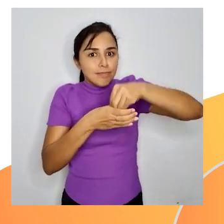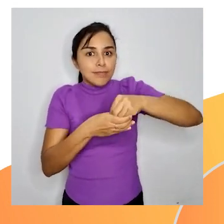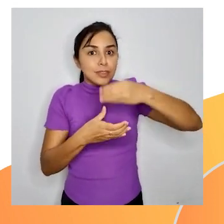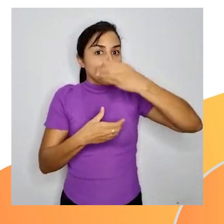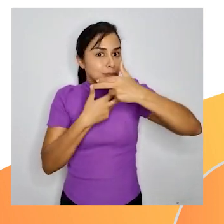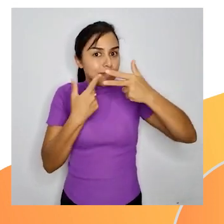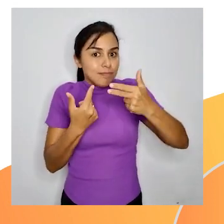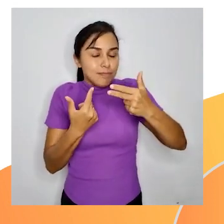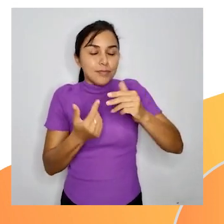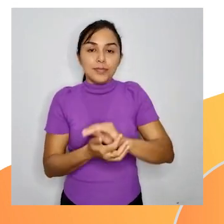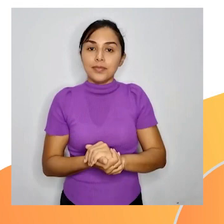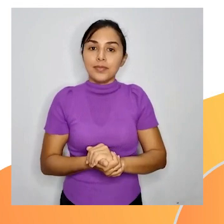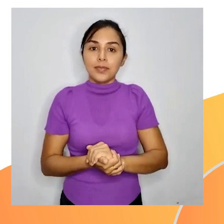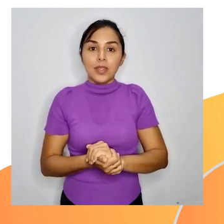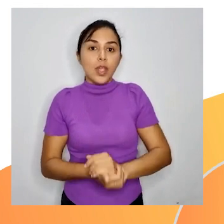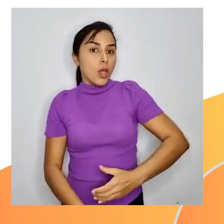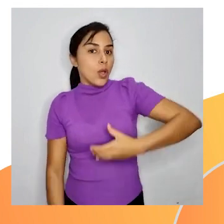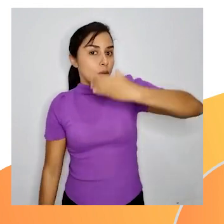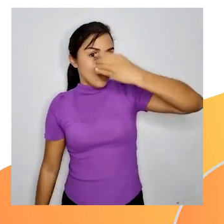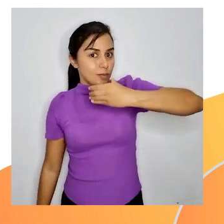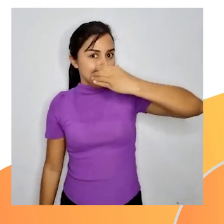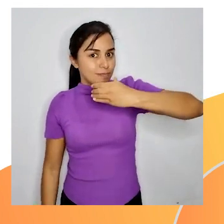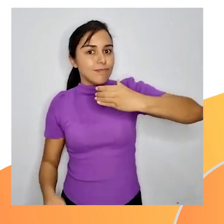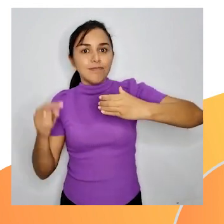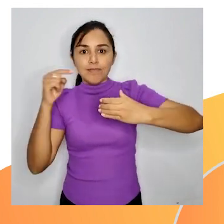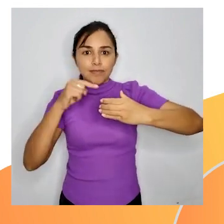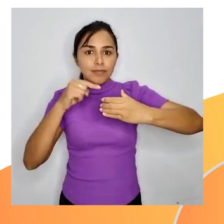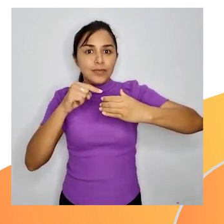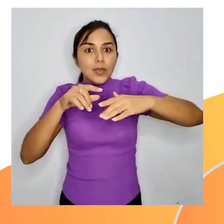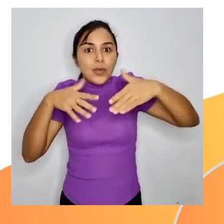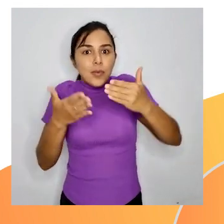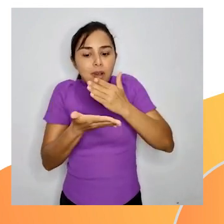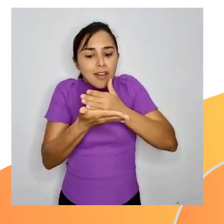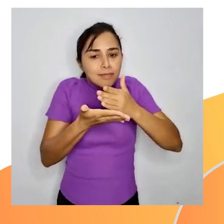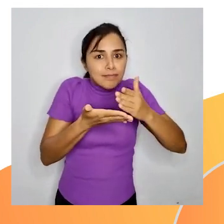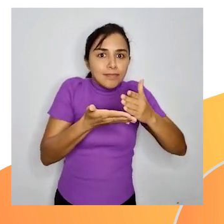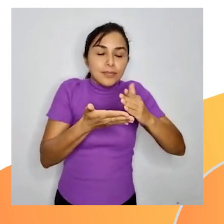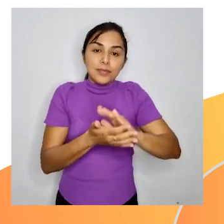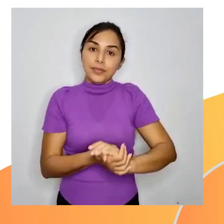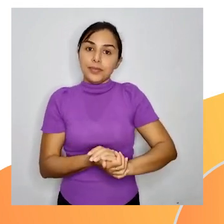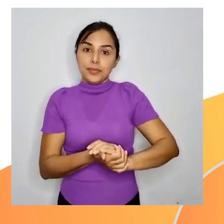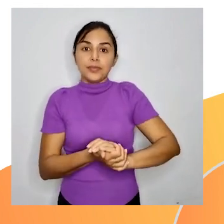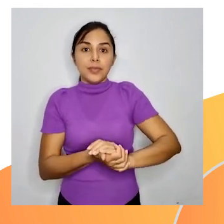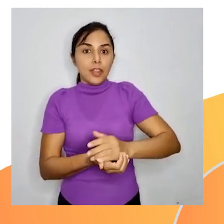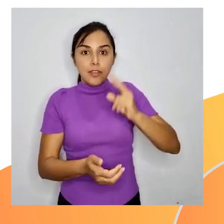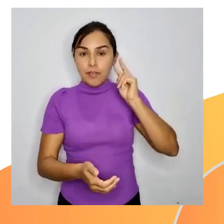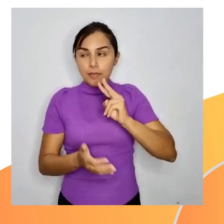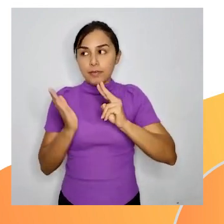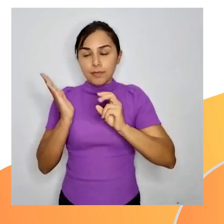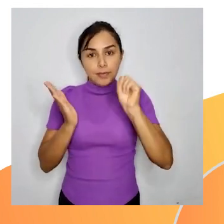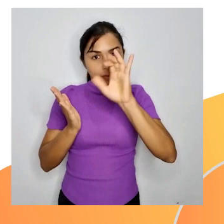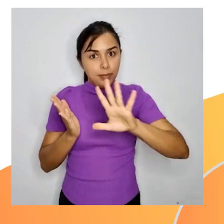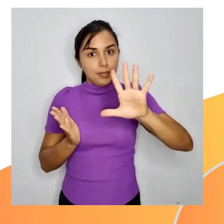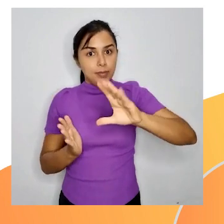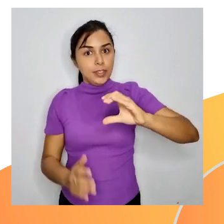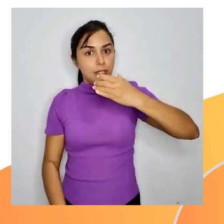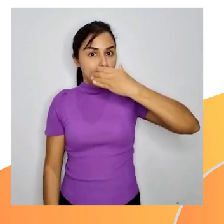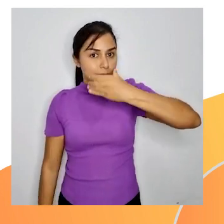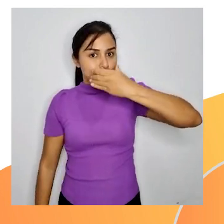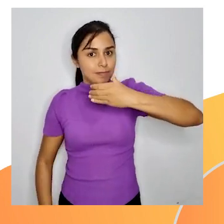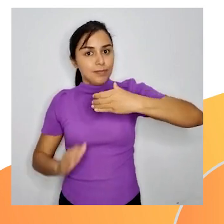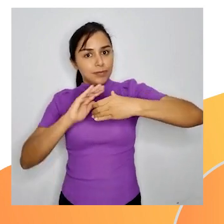Quais são as partes de um fruto? Observe a imagem. Nós temos o epicarpo, que é a membrana